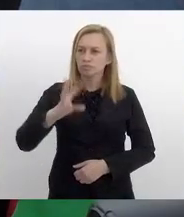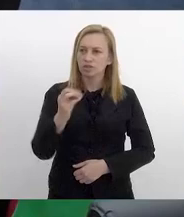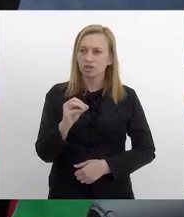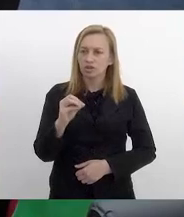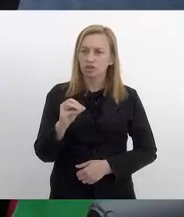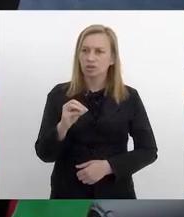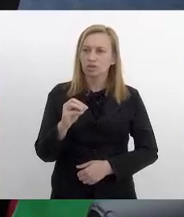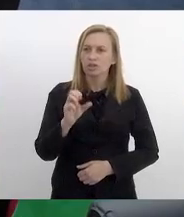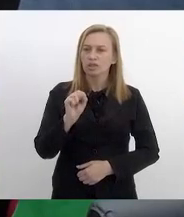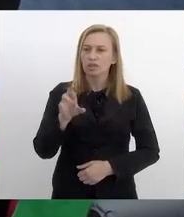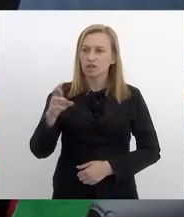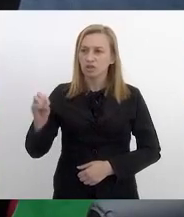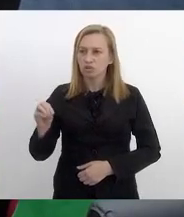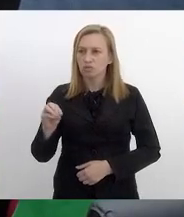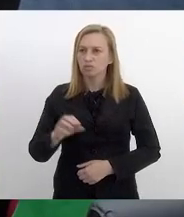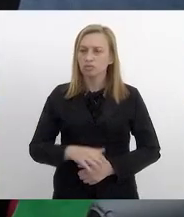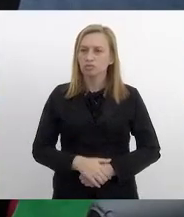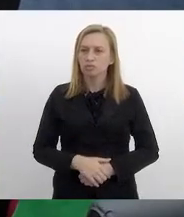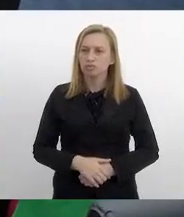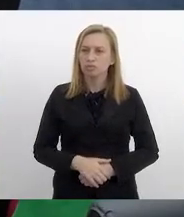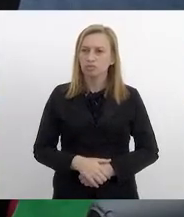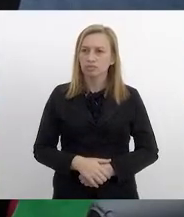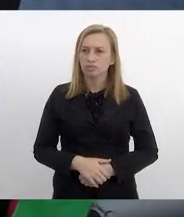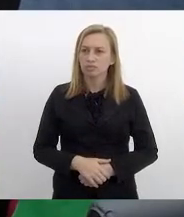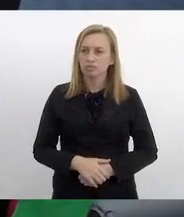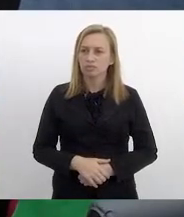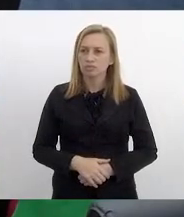Sérgio Fernandes.